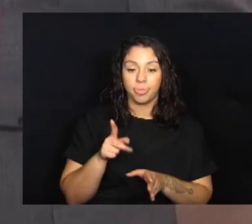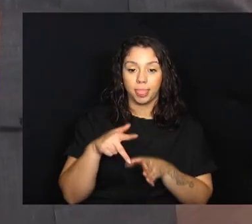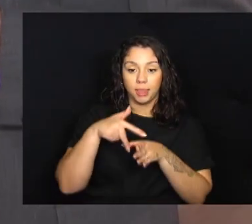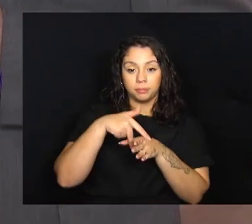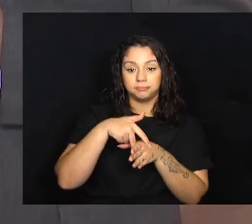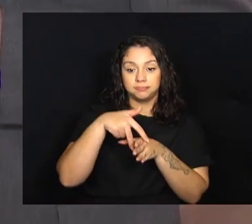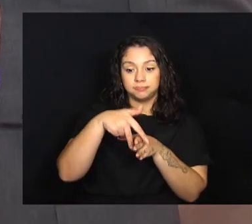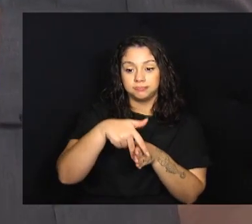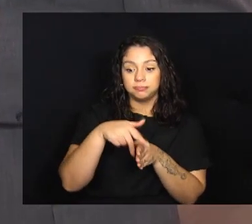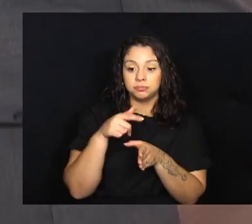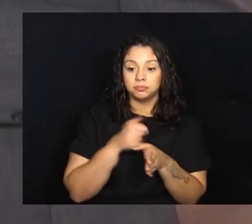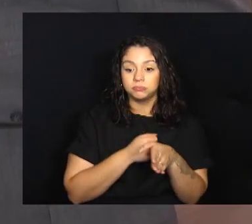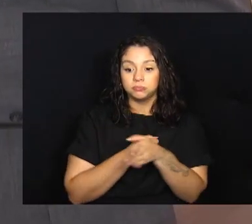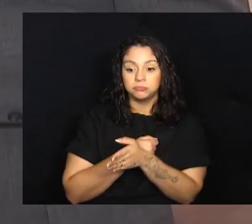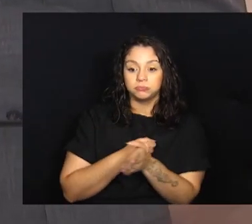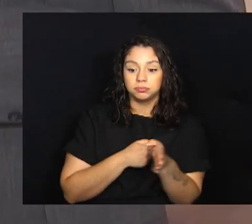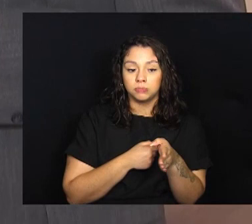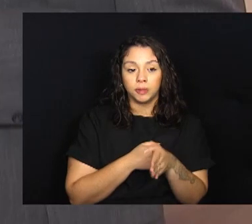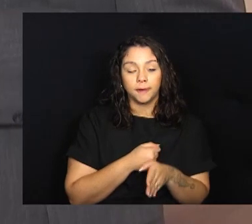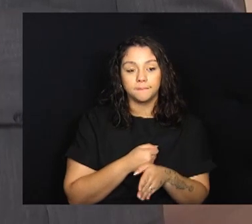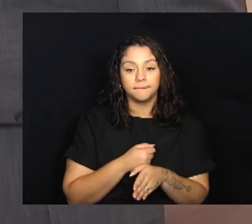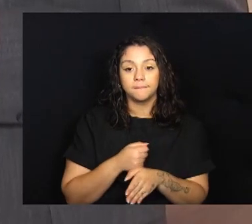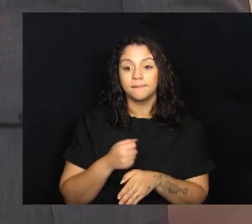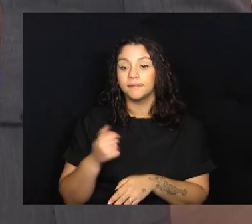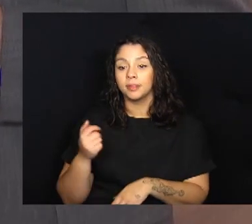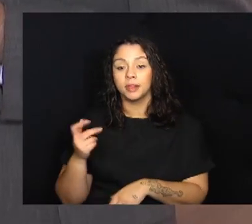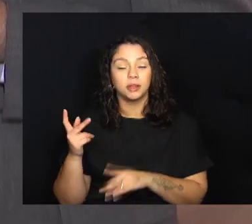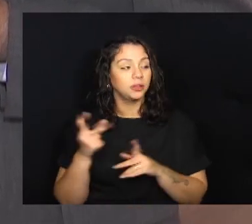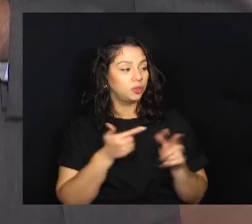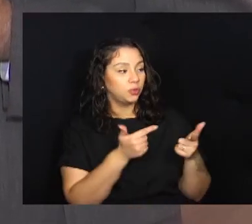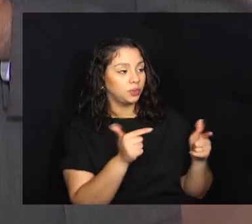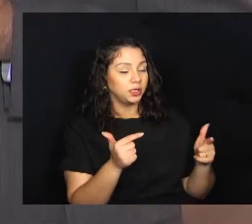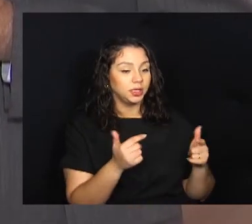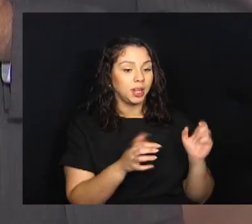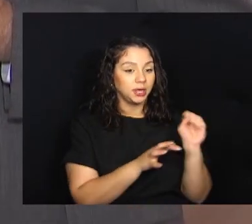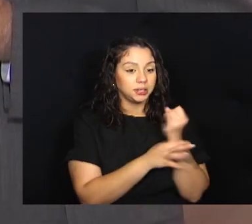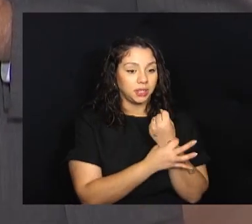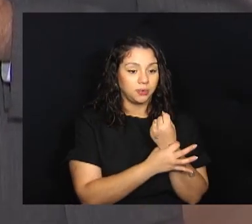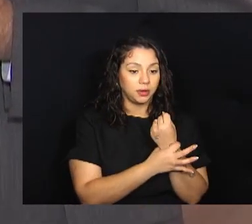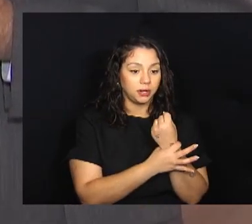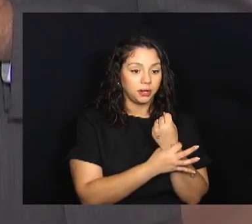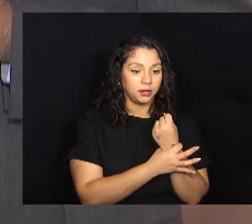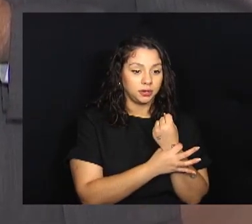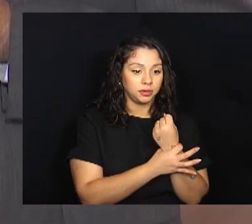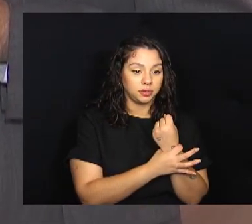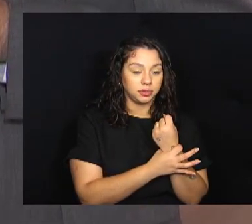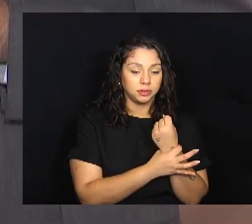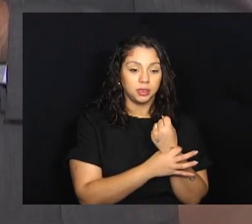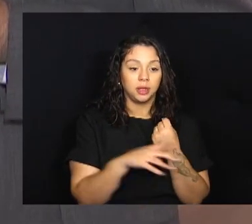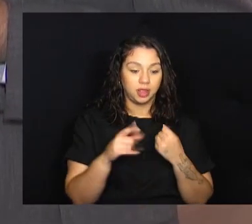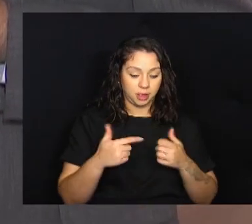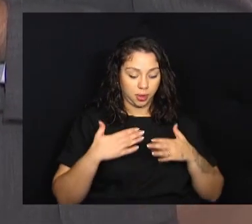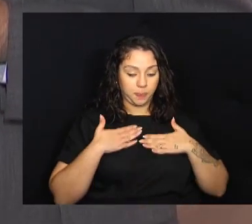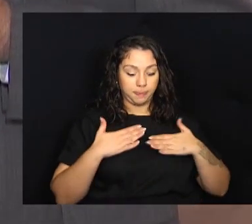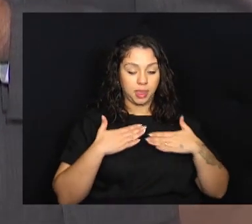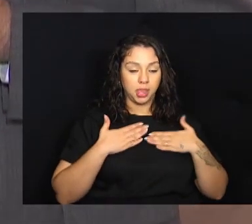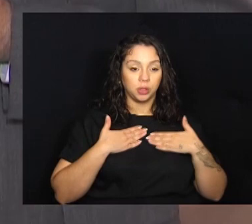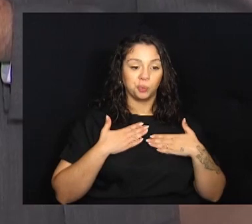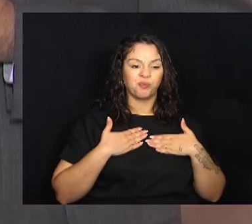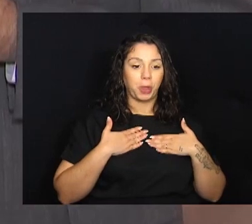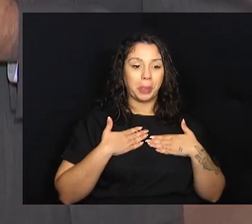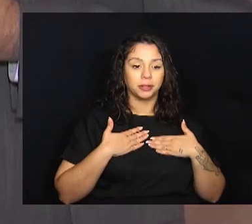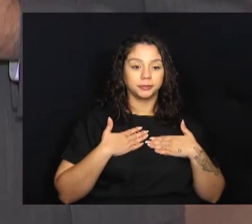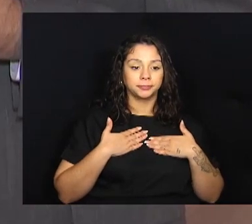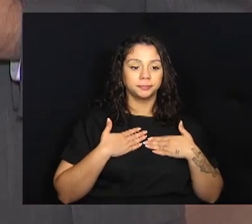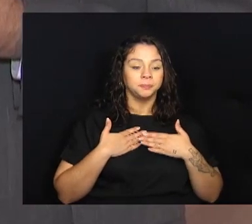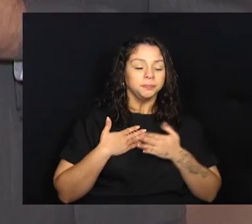cair, por exemplo. E não tem segurança, né, doutor? Não tem para onde. O seu peito é o que vai, no caso, segurar